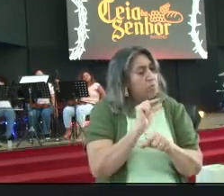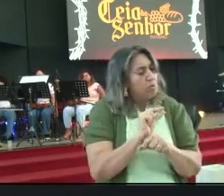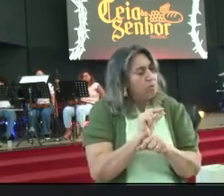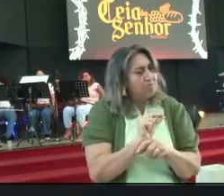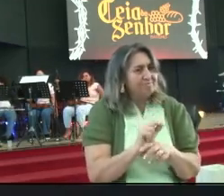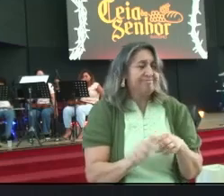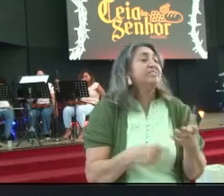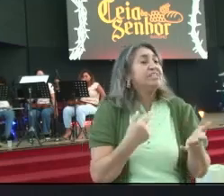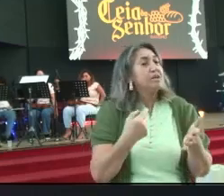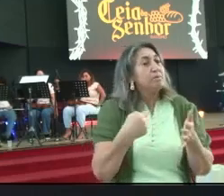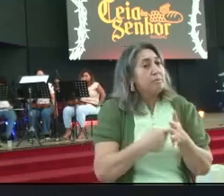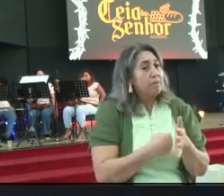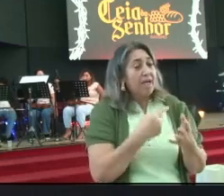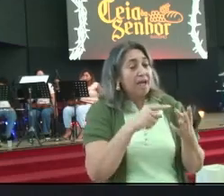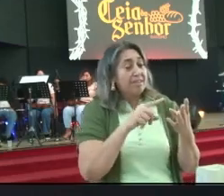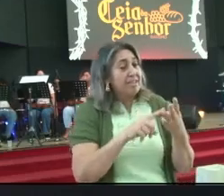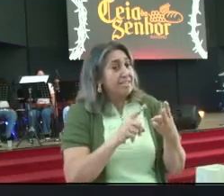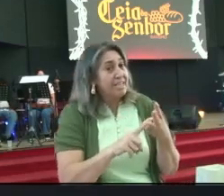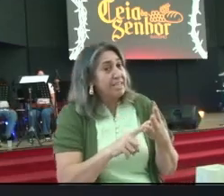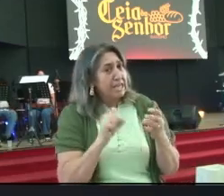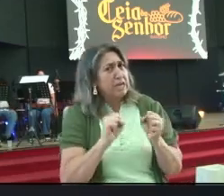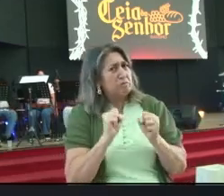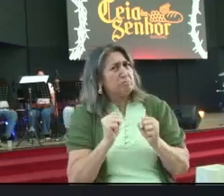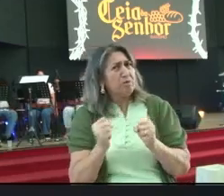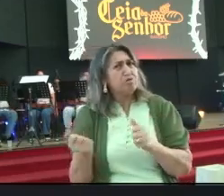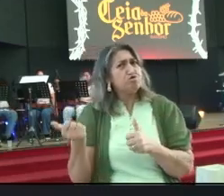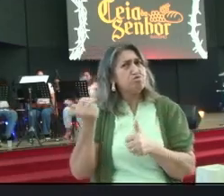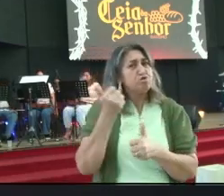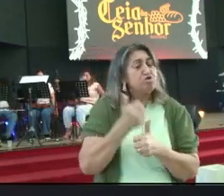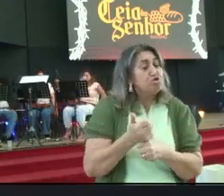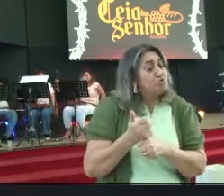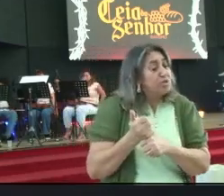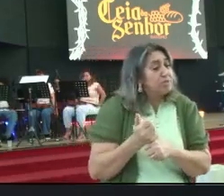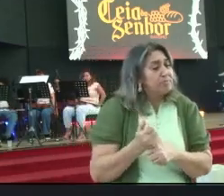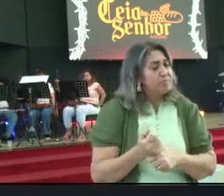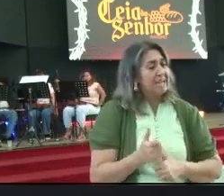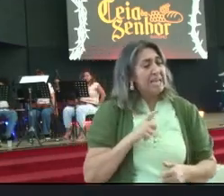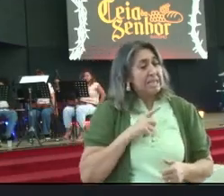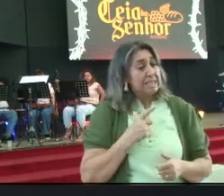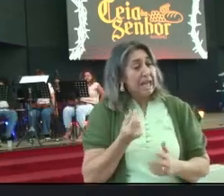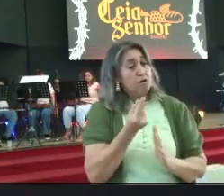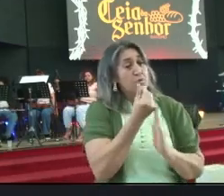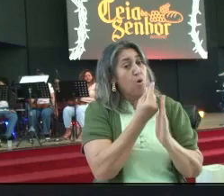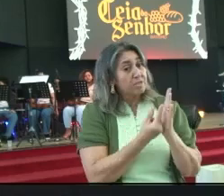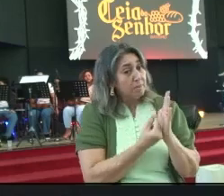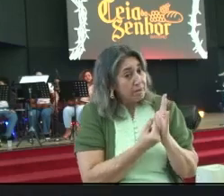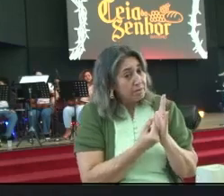Terceira pergunta: posso substituir? Quarta pergunta: está no meu orçamento?